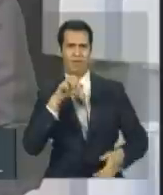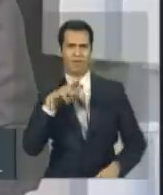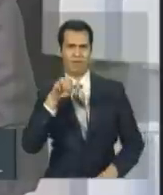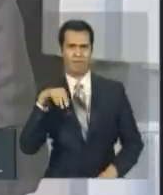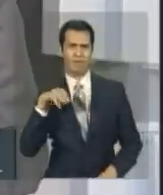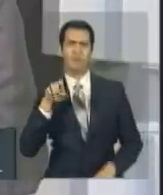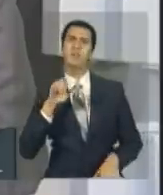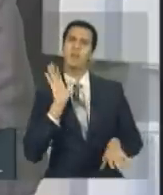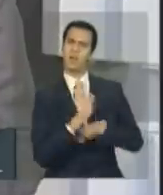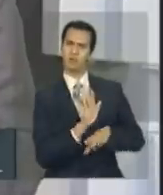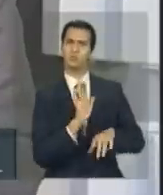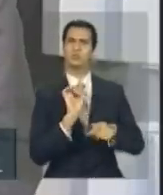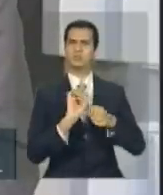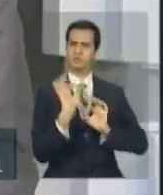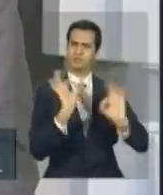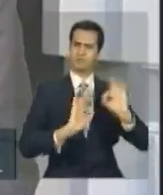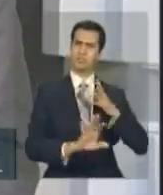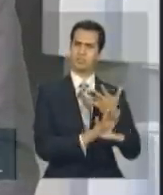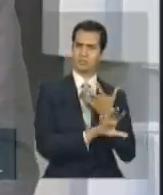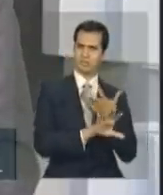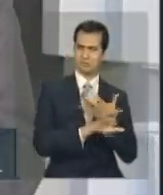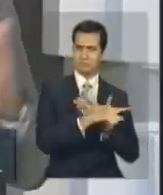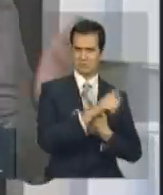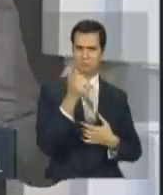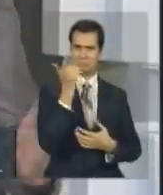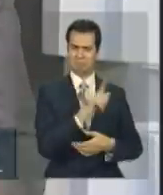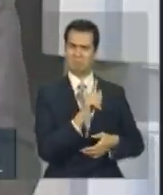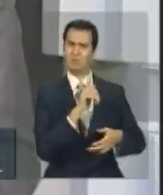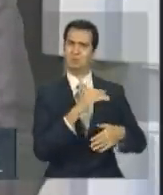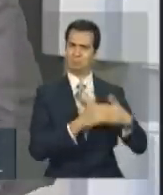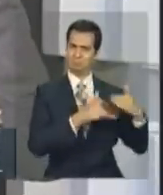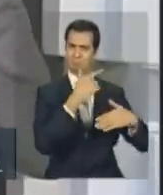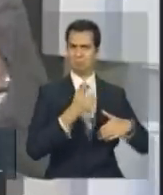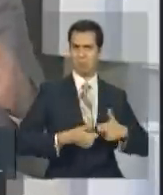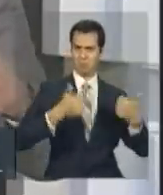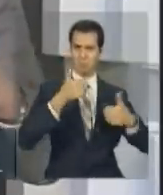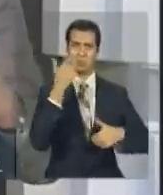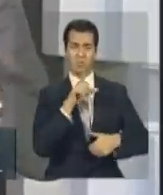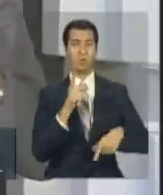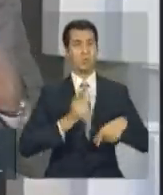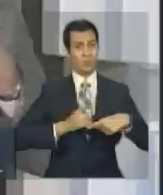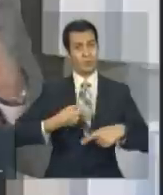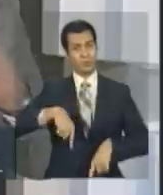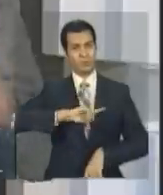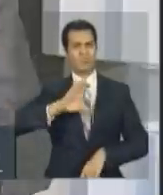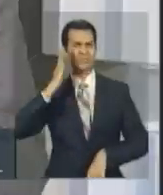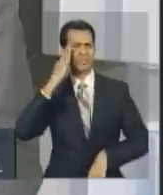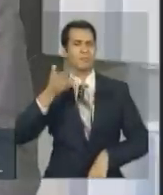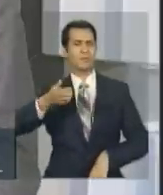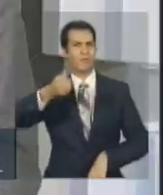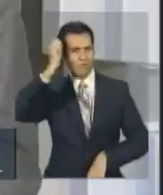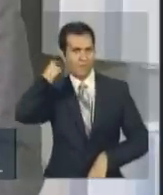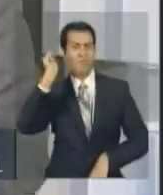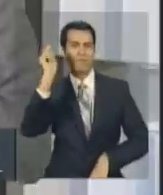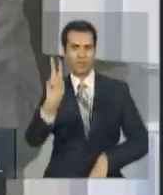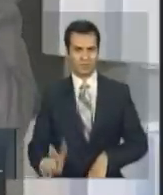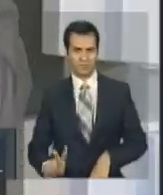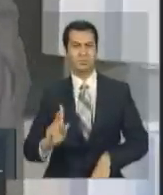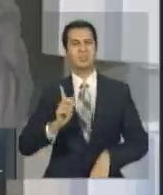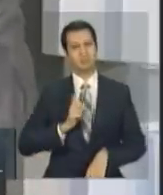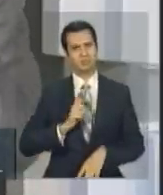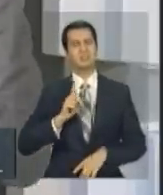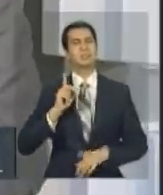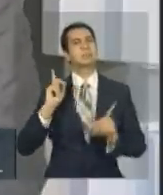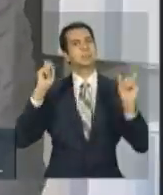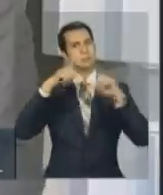de organização da disciplina de ensino médio, que nós sabemos que o vestibular desorganiza muito o trabalho do